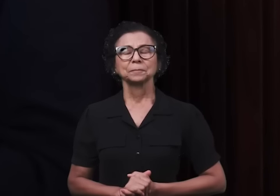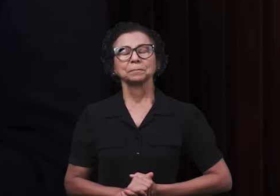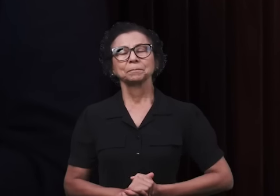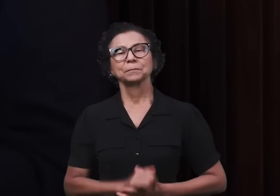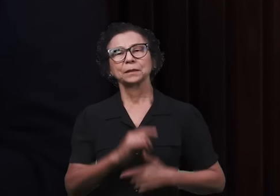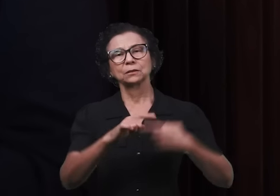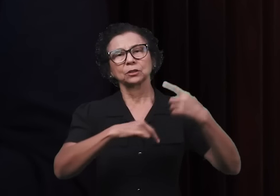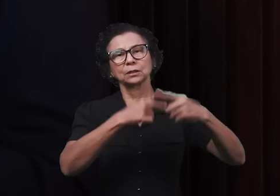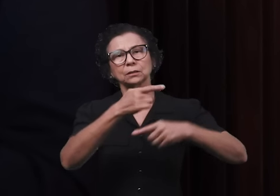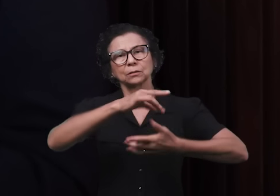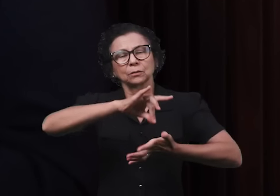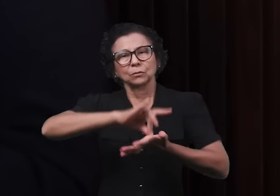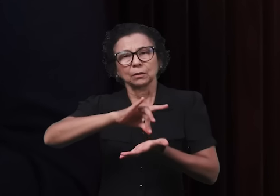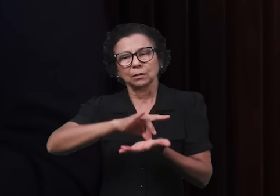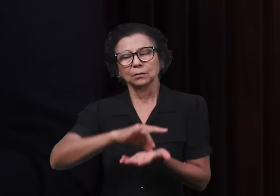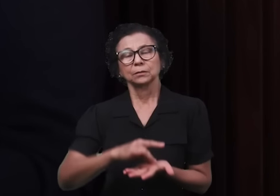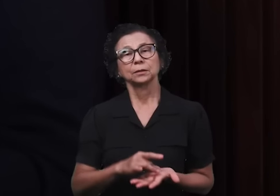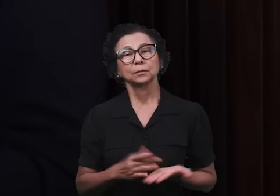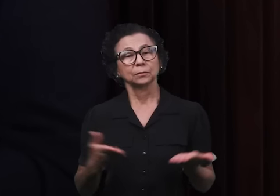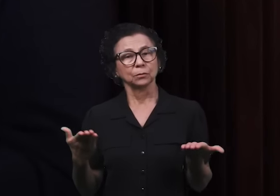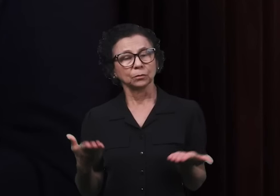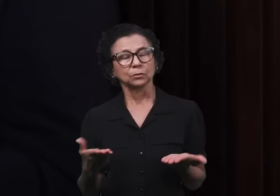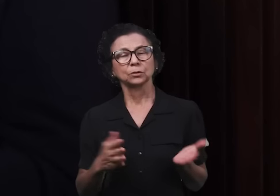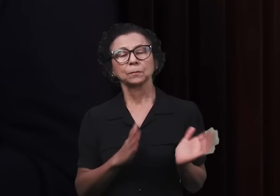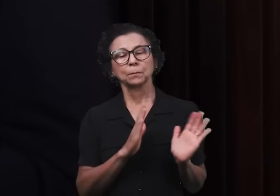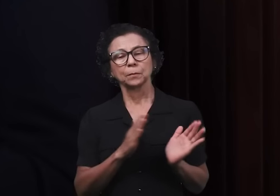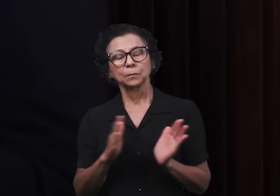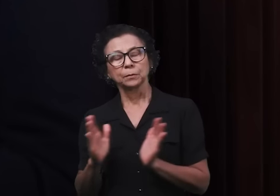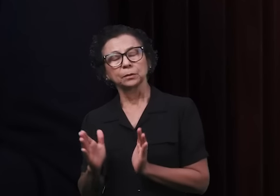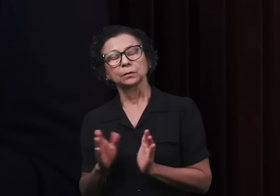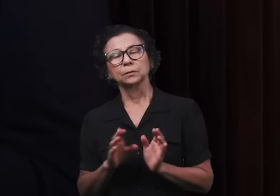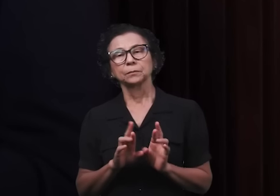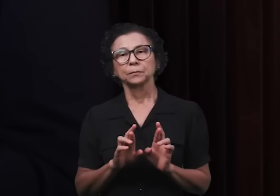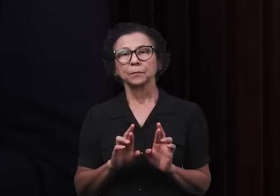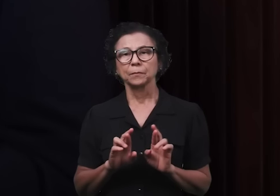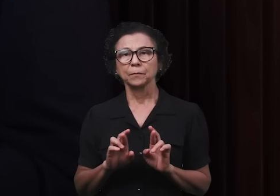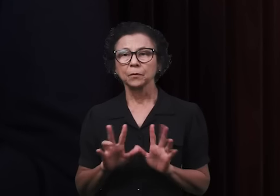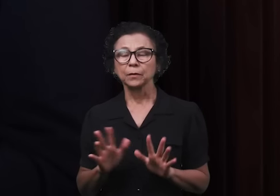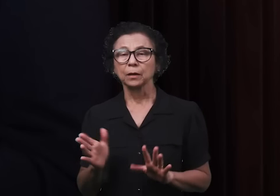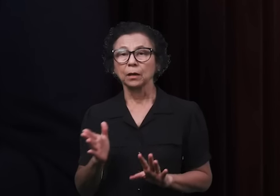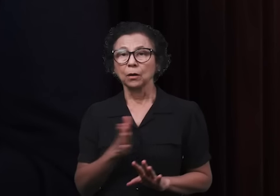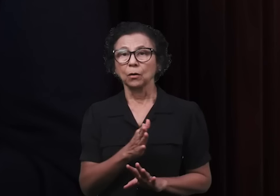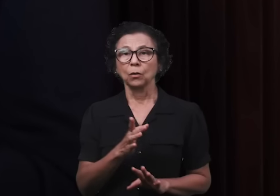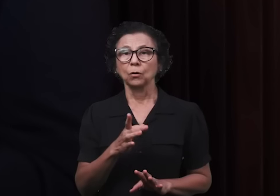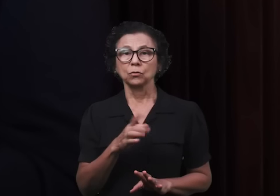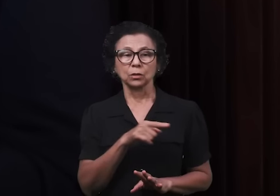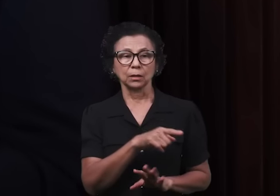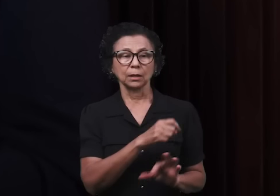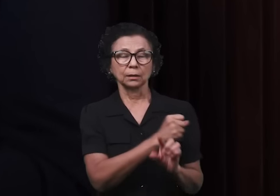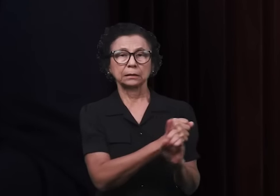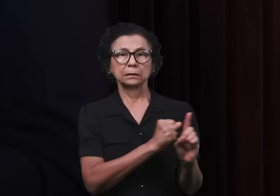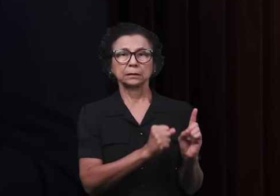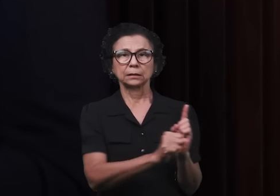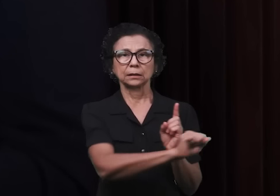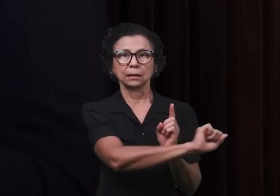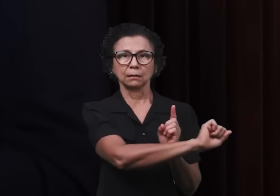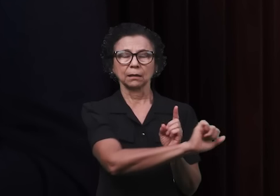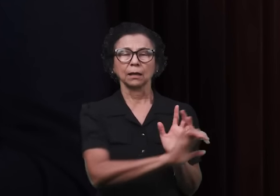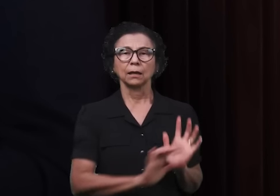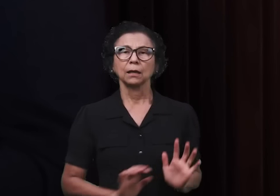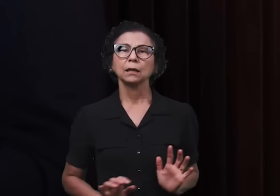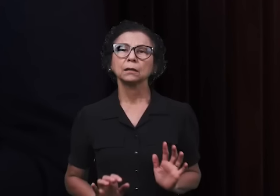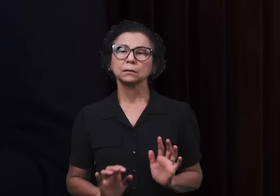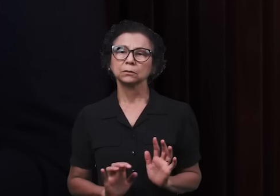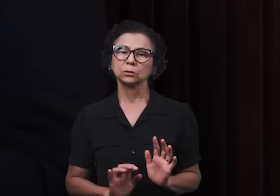o equilíbrio segundo a nossa geração. E a vida, né, hoje que nós observamos uma vida distante da sociedade, em mosteiros,